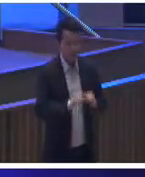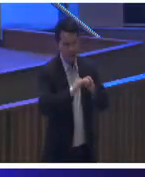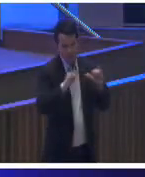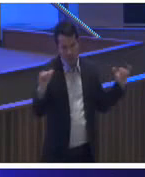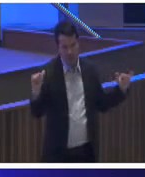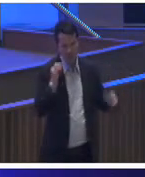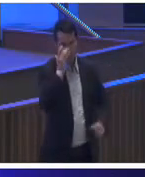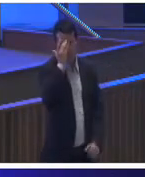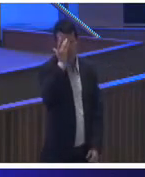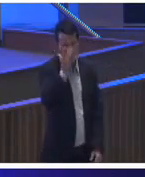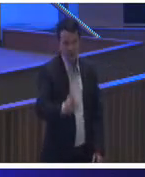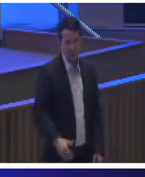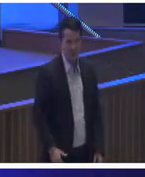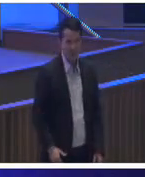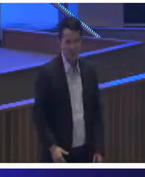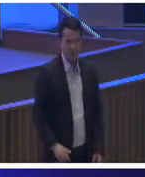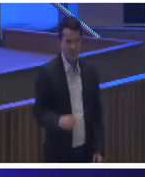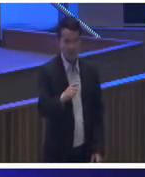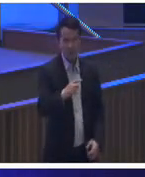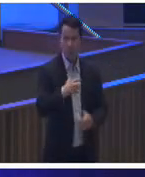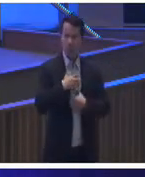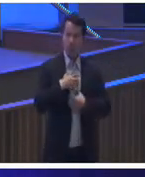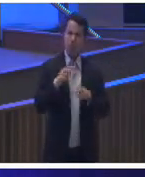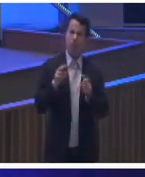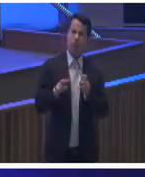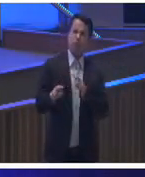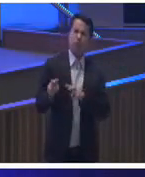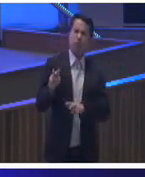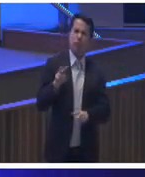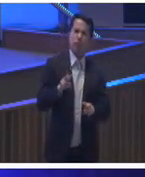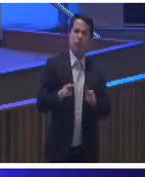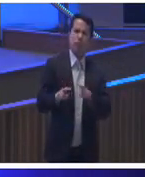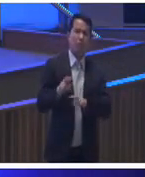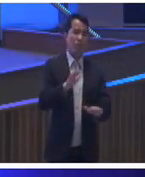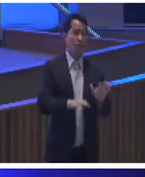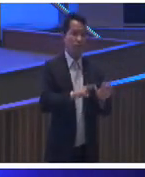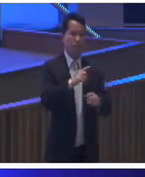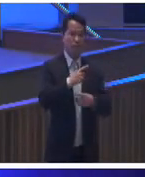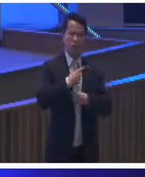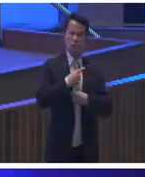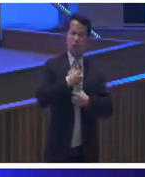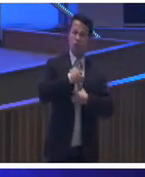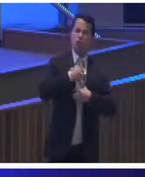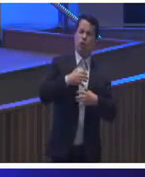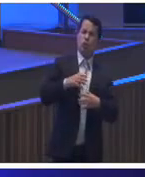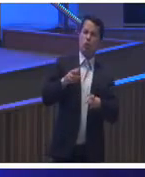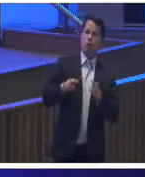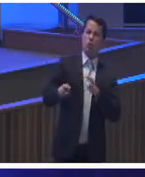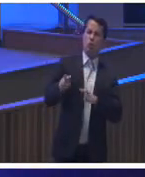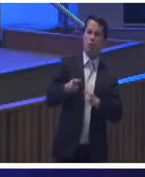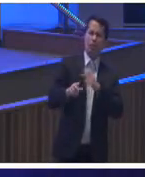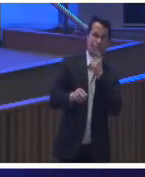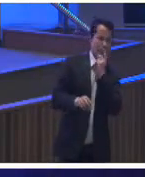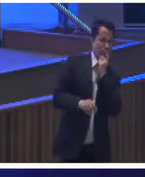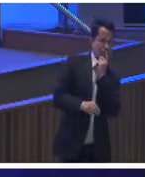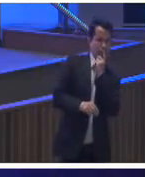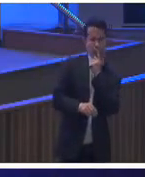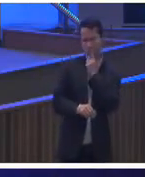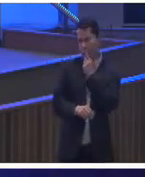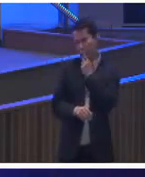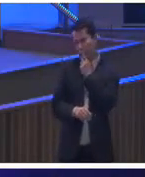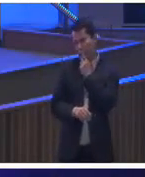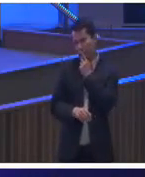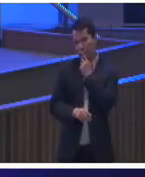usar o discernimento, porque há momentos em que você vai usar o discernimento e você sabe que isso vai